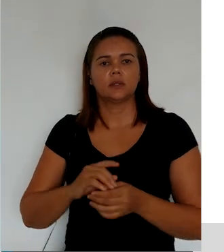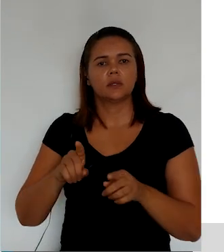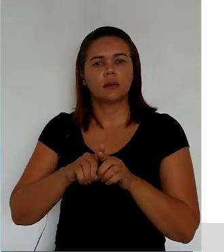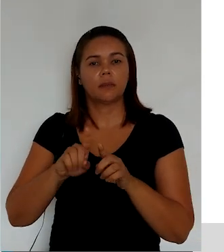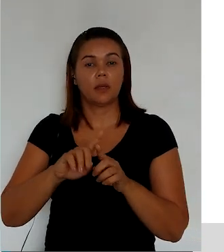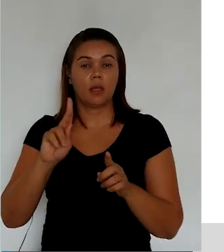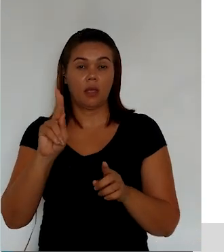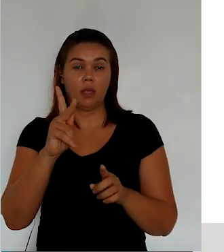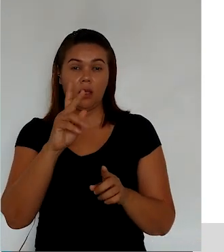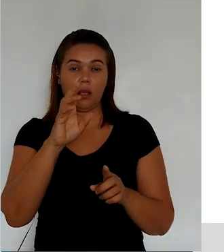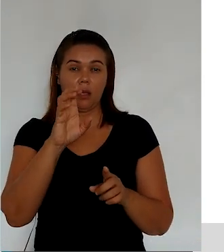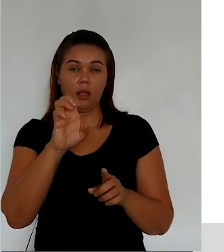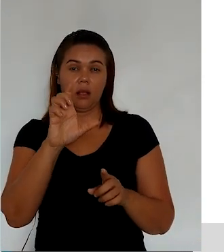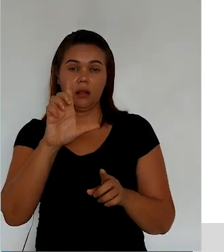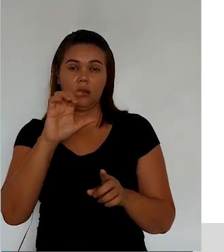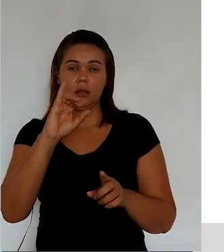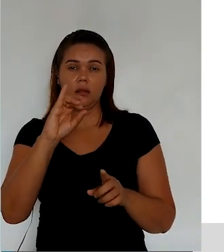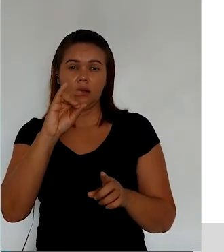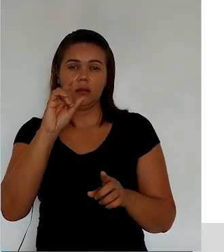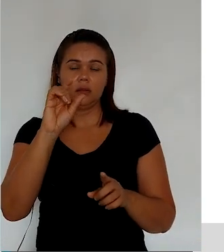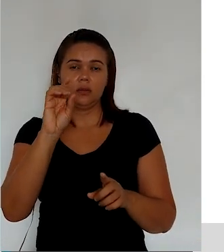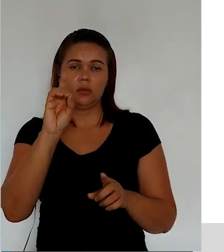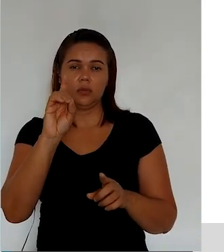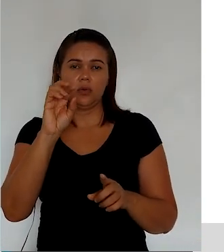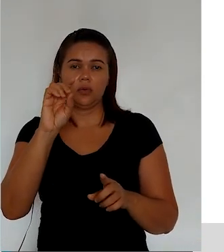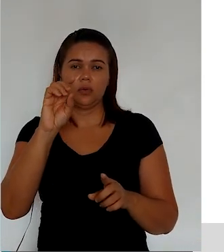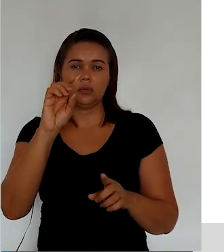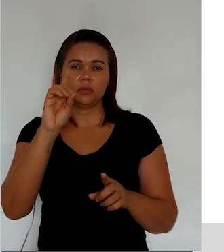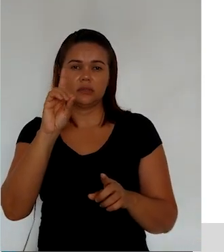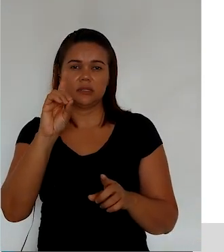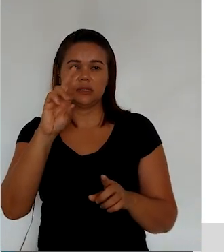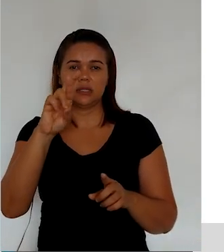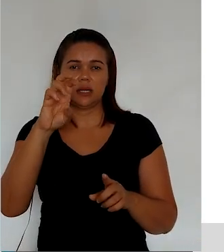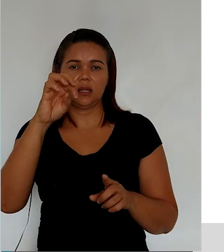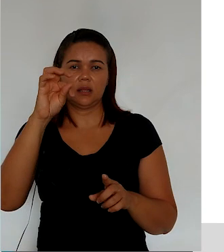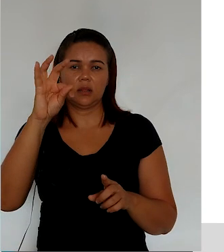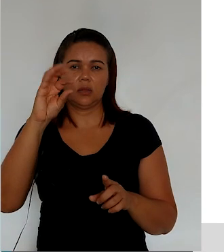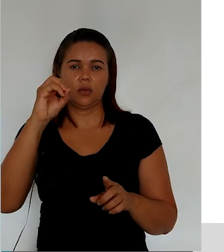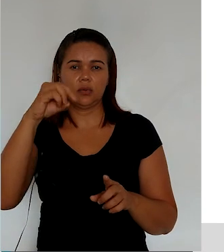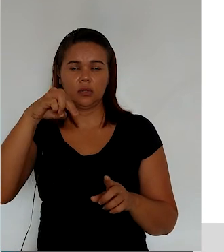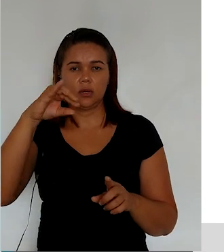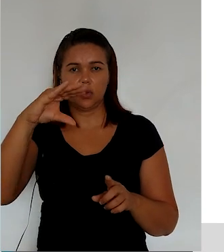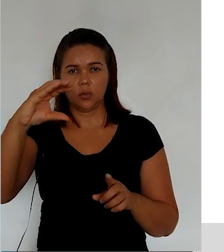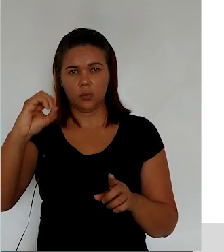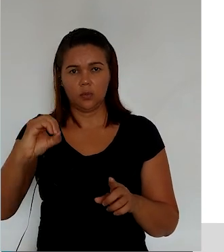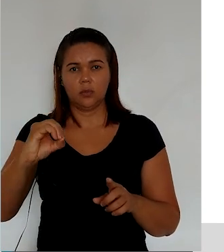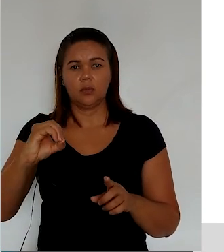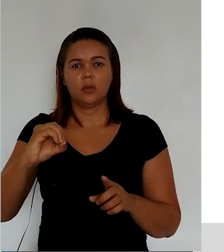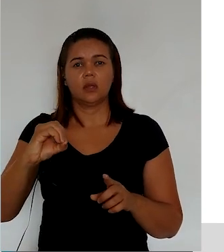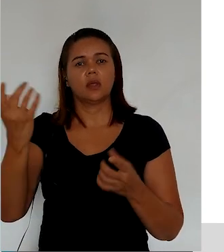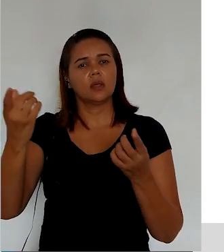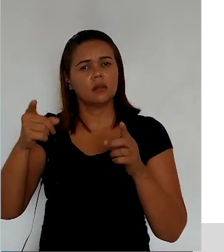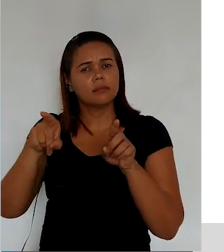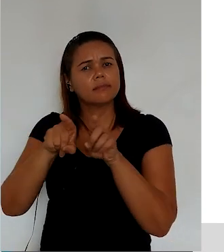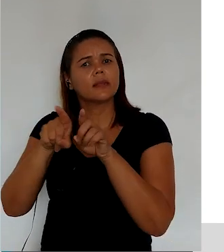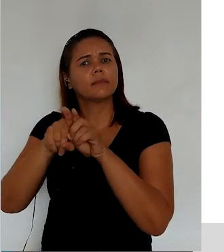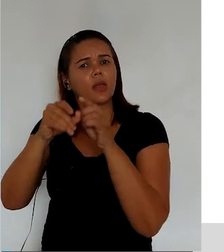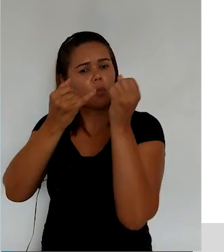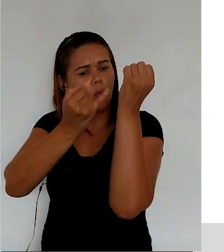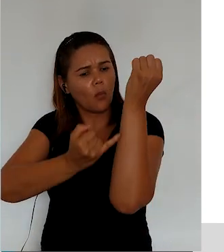Além de oligodendrócitos, que também se comunicam com vasos